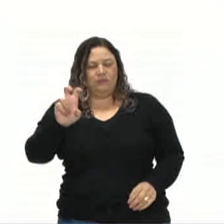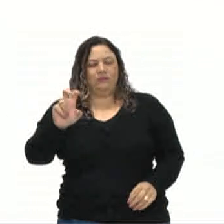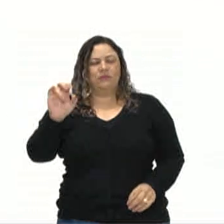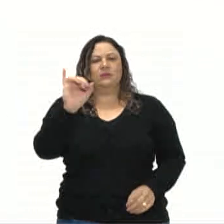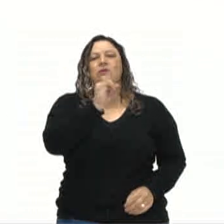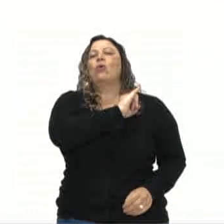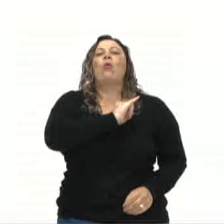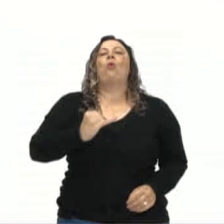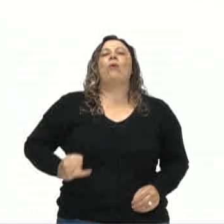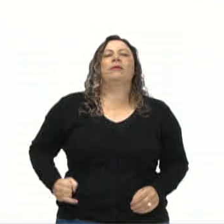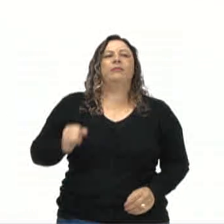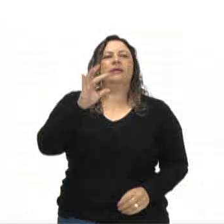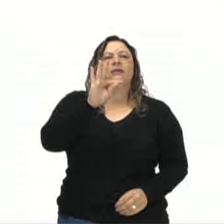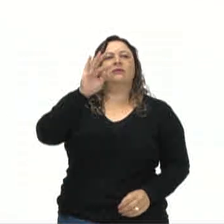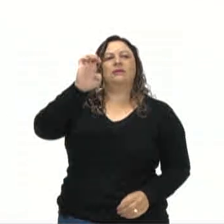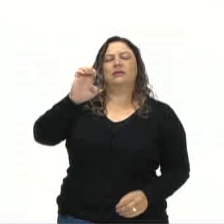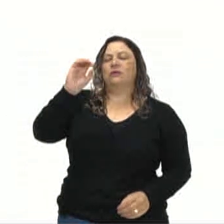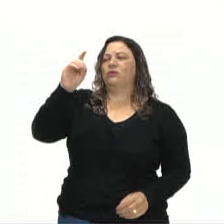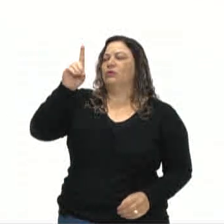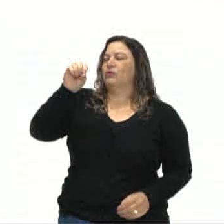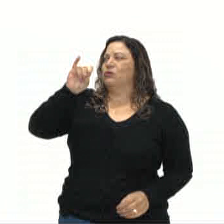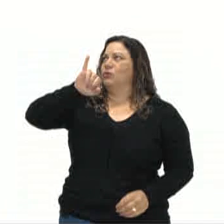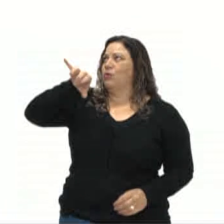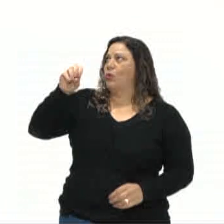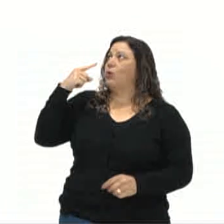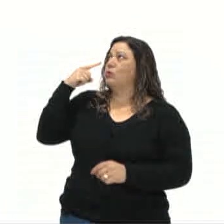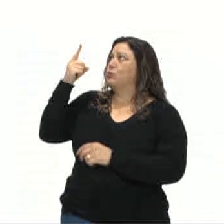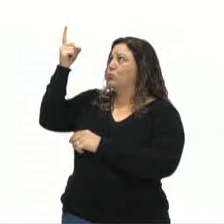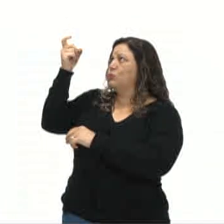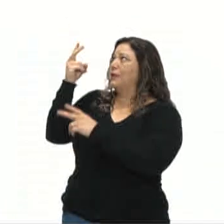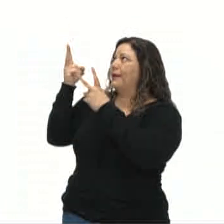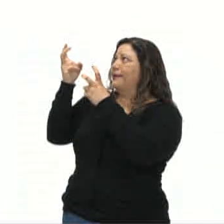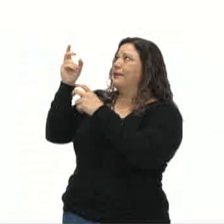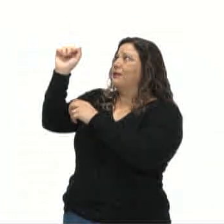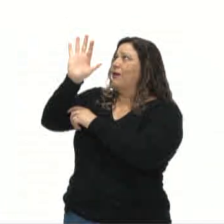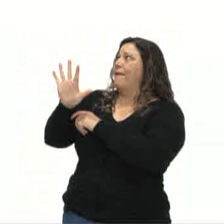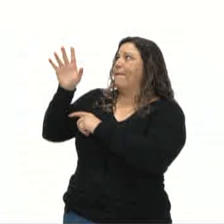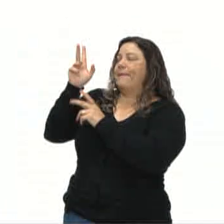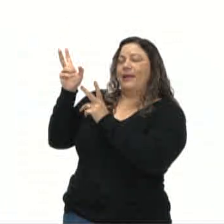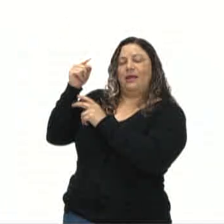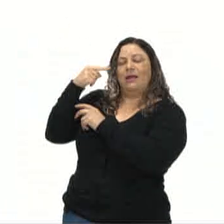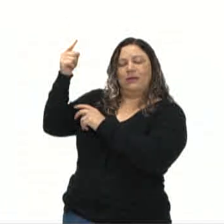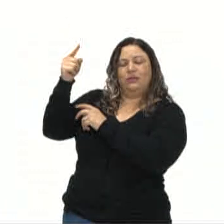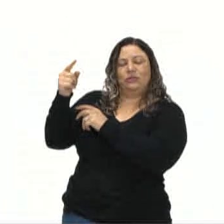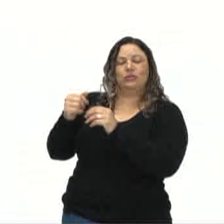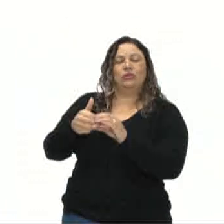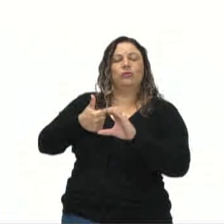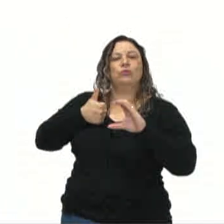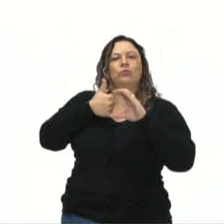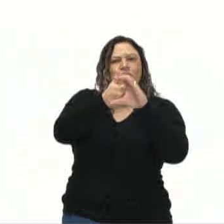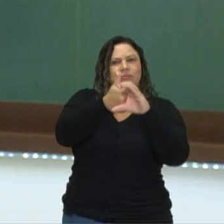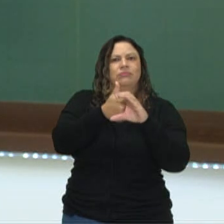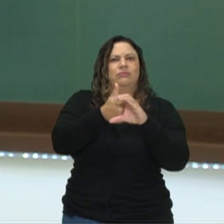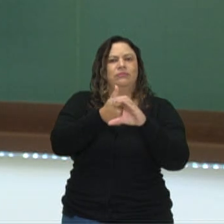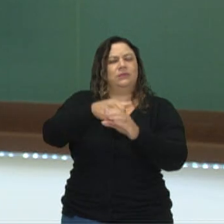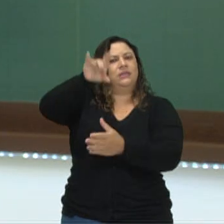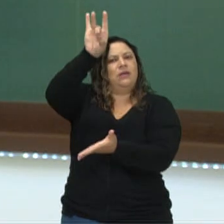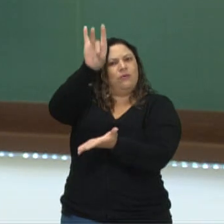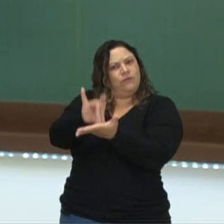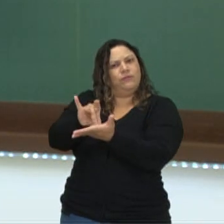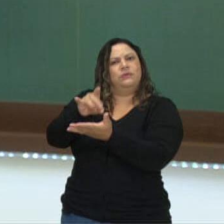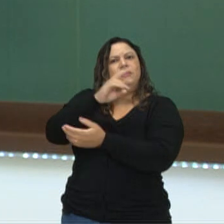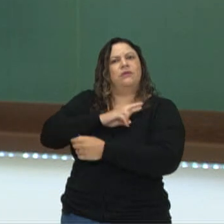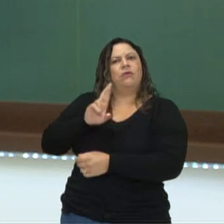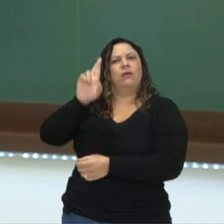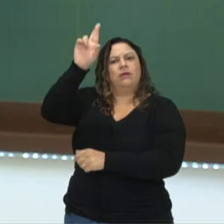está na imagem ali da moeda, né, tornou o cristianismo a religião oficial. Então, percebam como foi